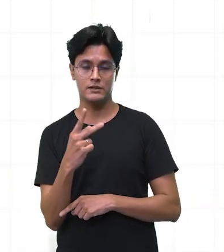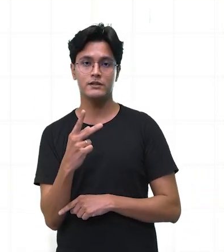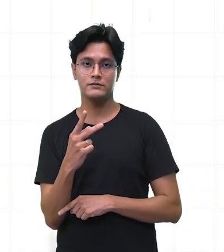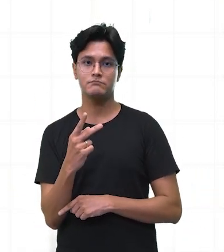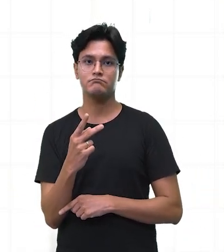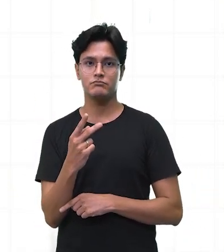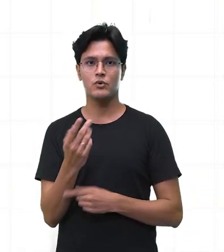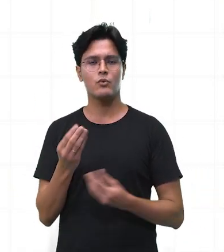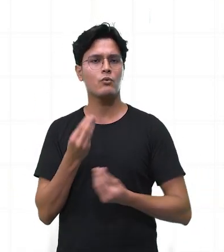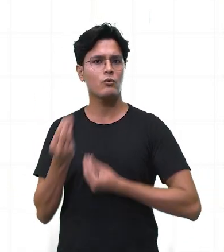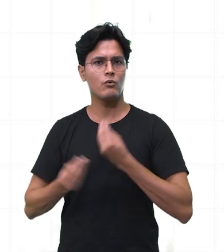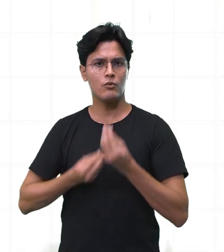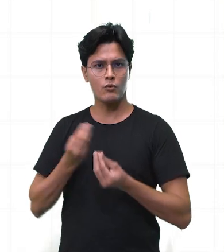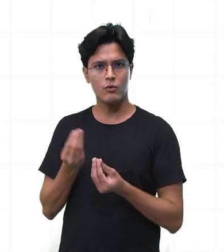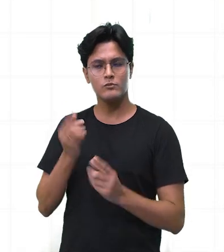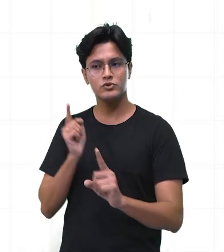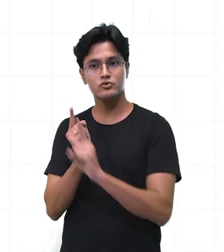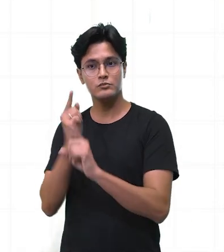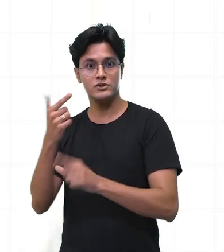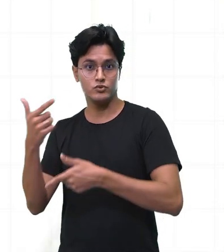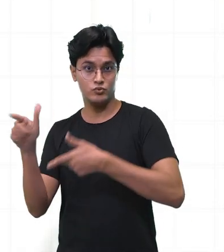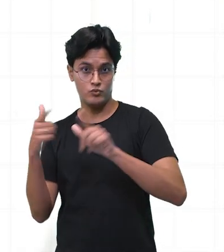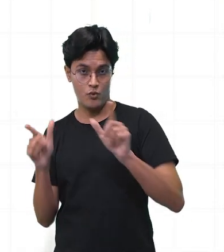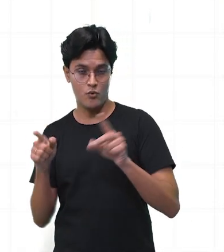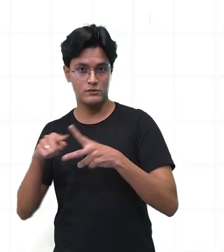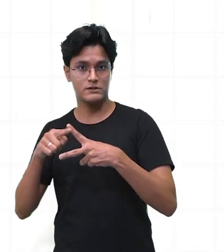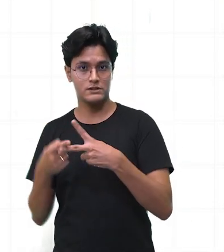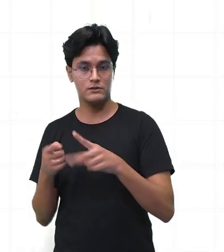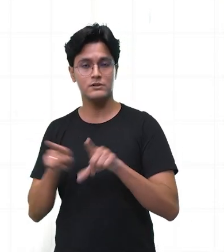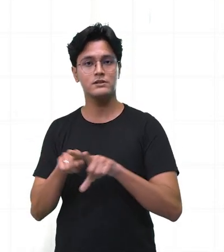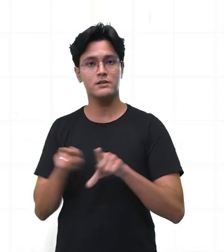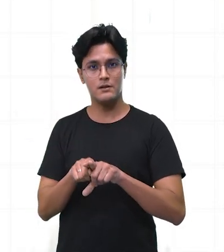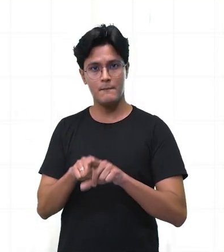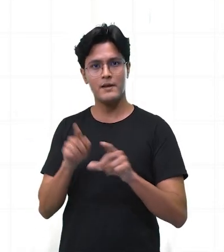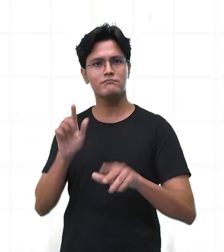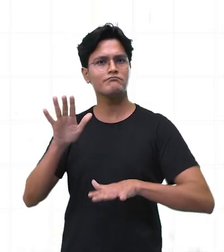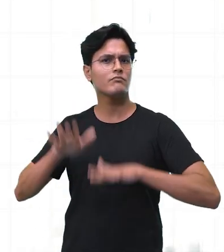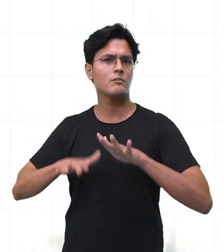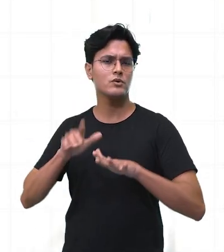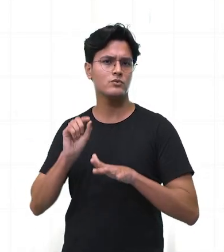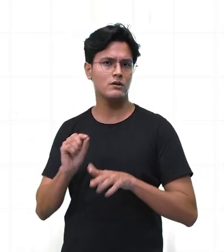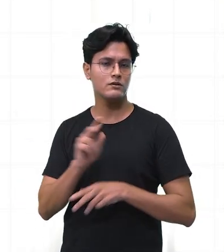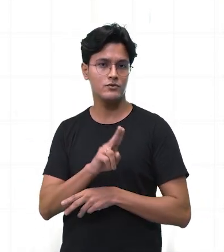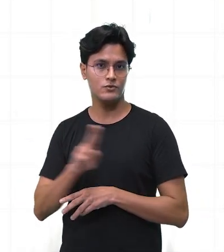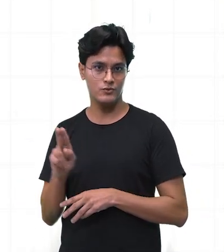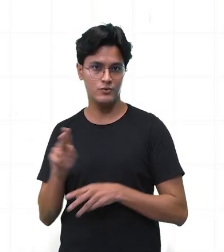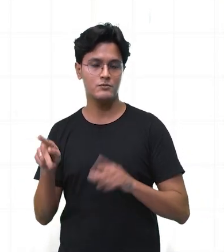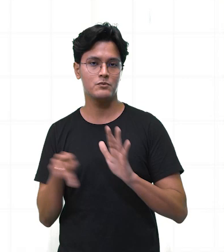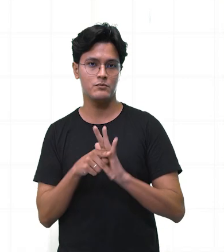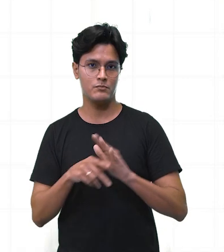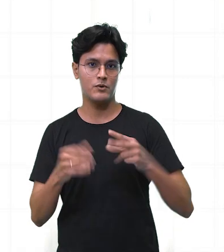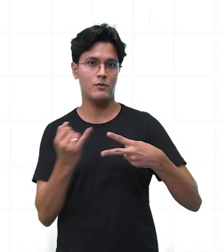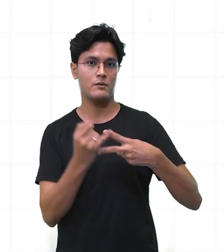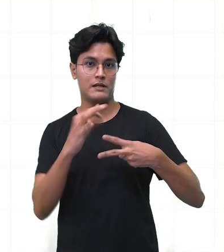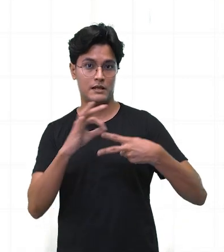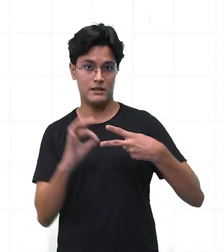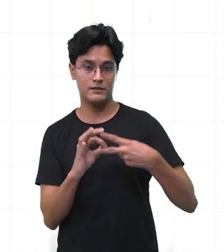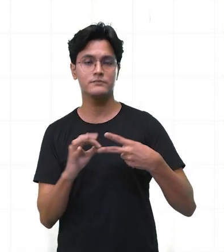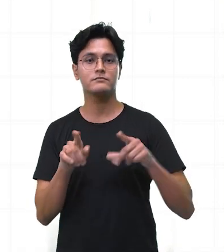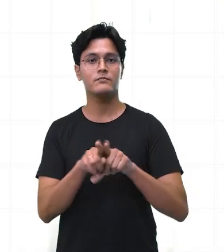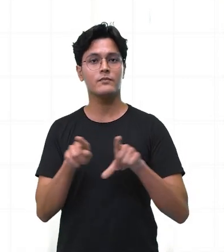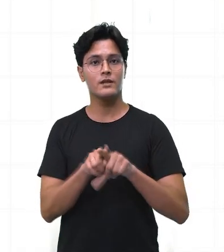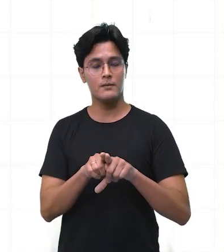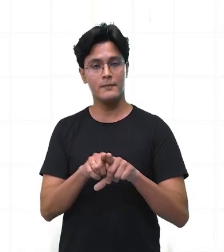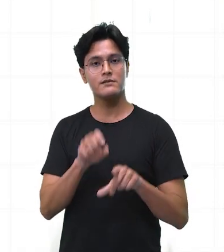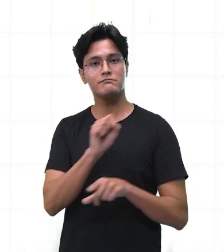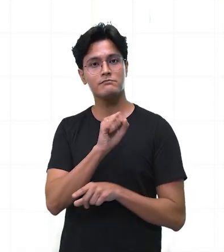e também dependendo do nome desse polígono, tá? Lembrando também, se é um polígono regular, que